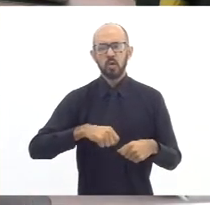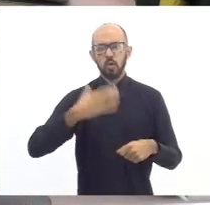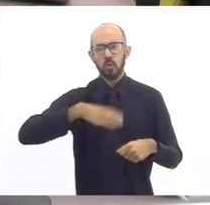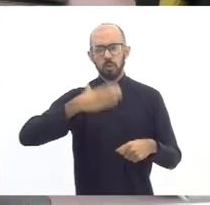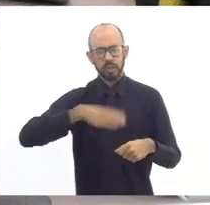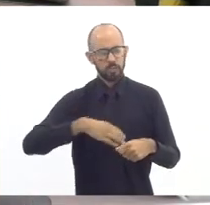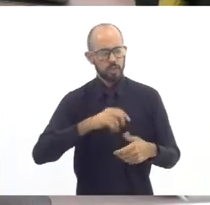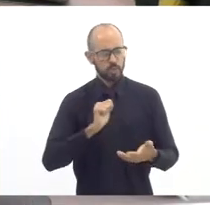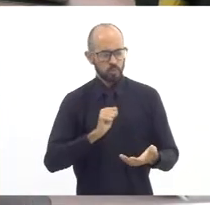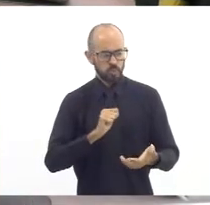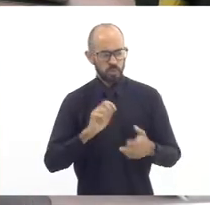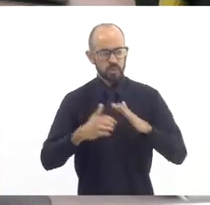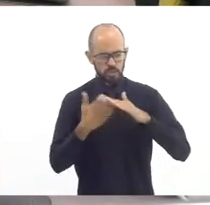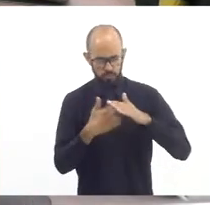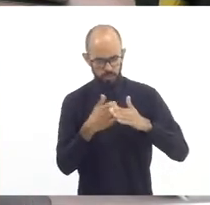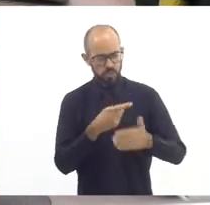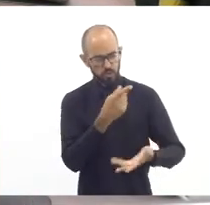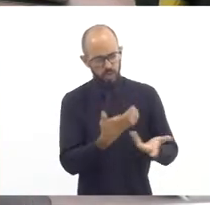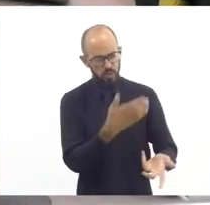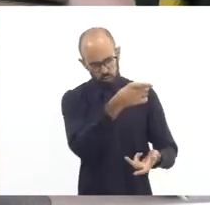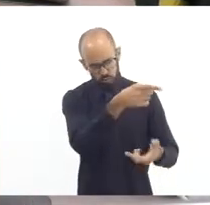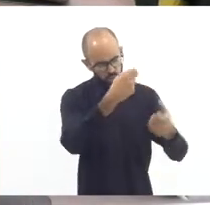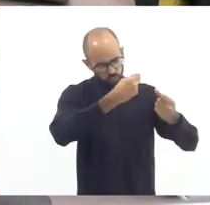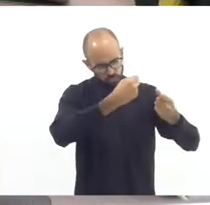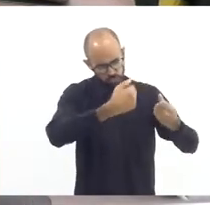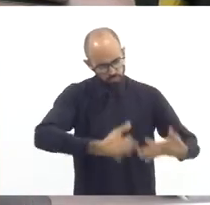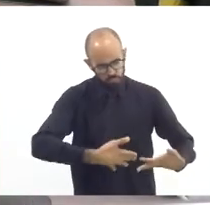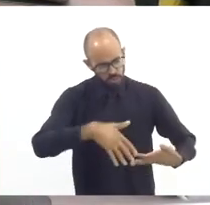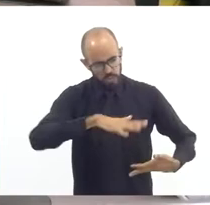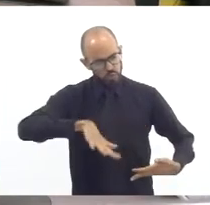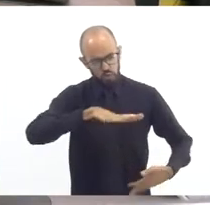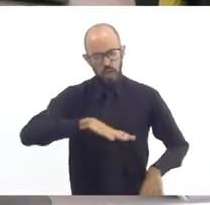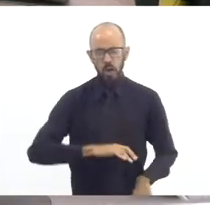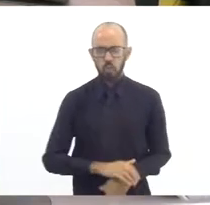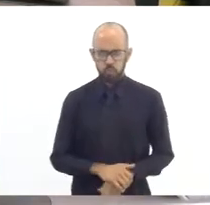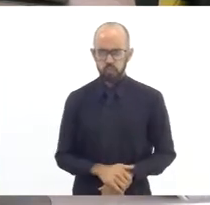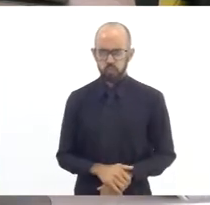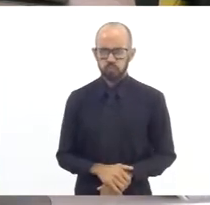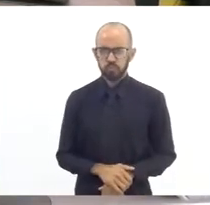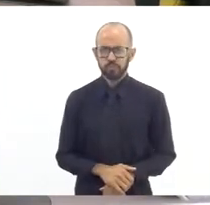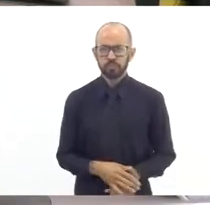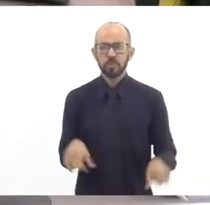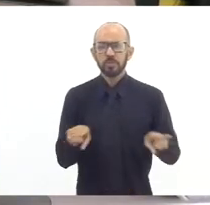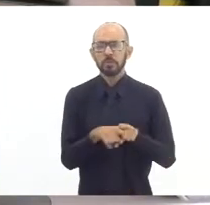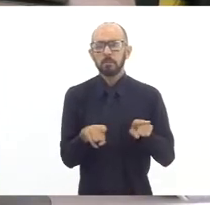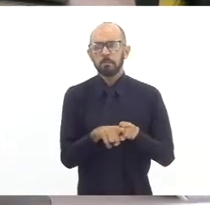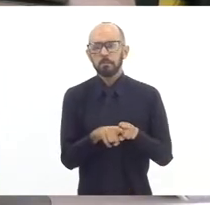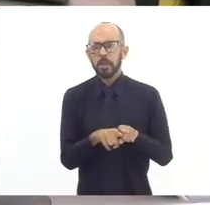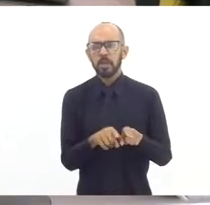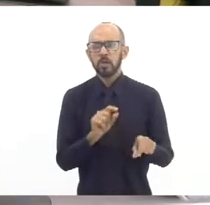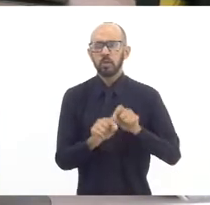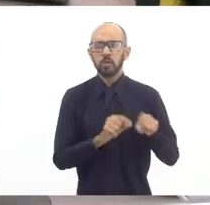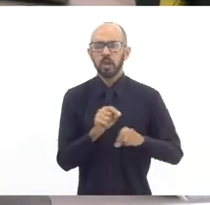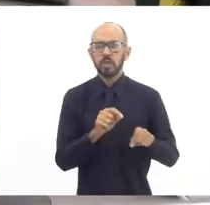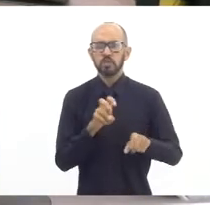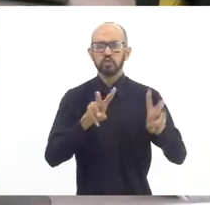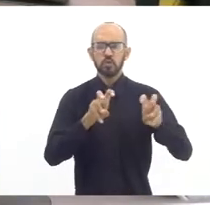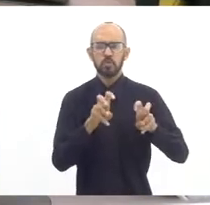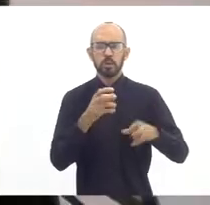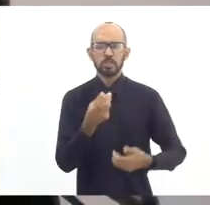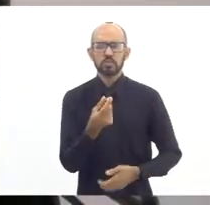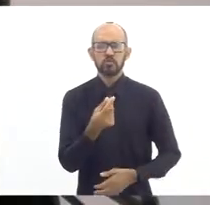ativa. Queria que Vossa Senhoria me desse em linhas gerais, pelo menos, né, e, ao mesmo tempo, sobre esses valores de